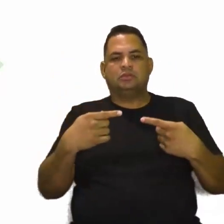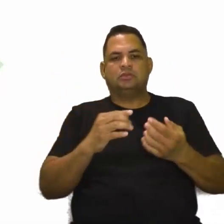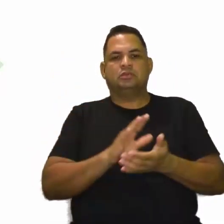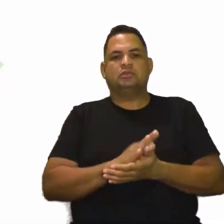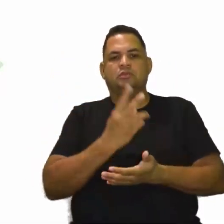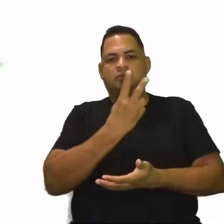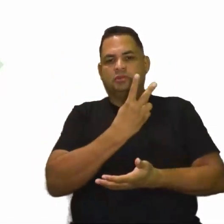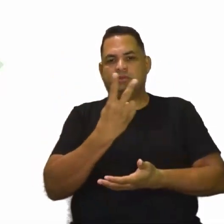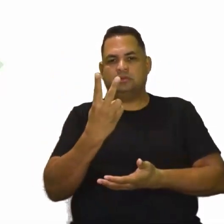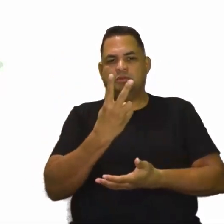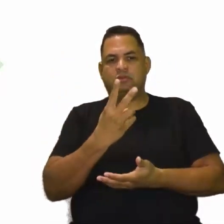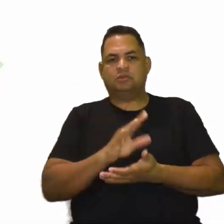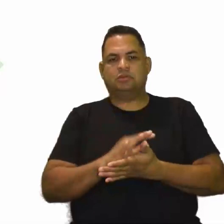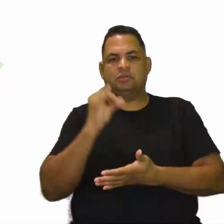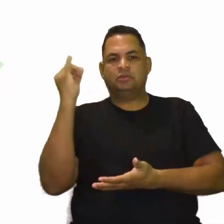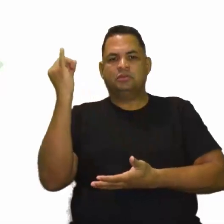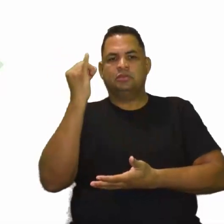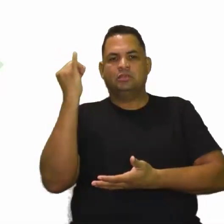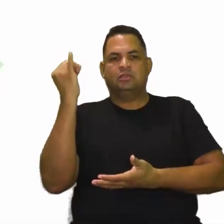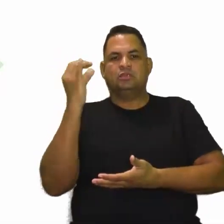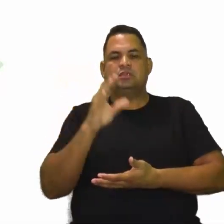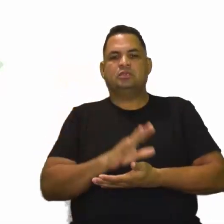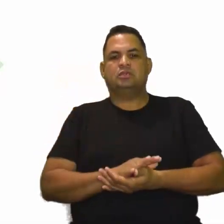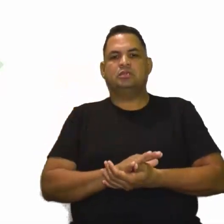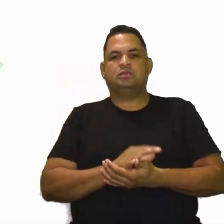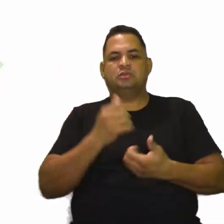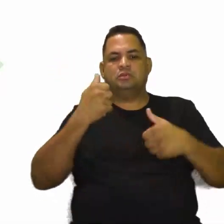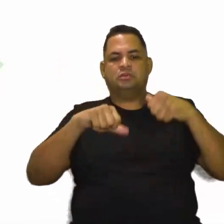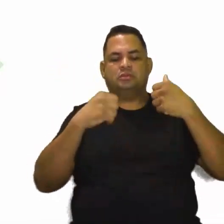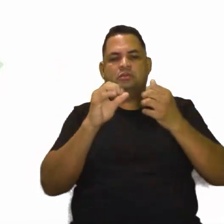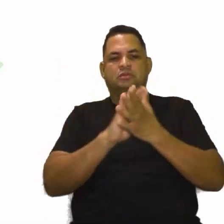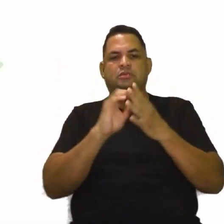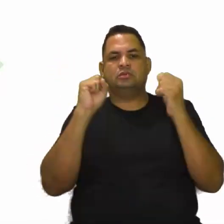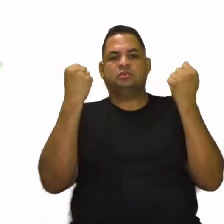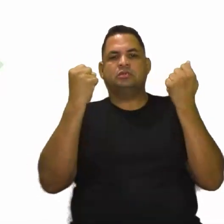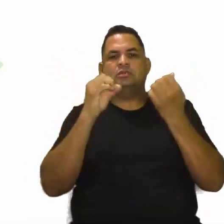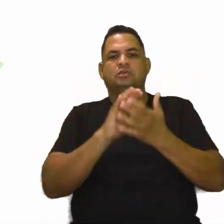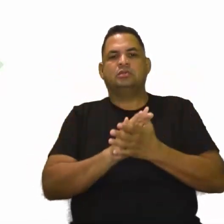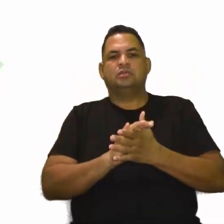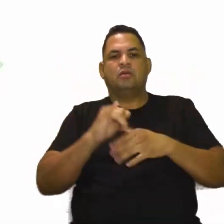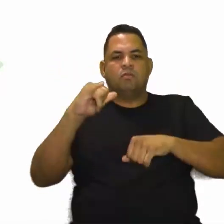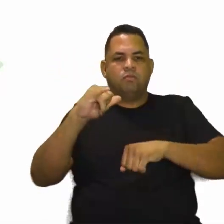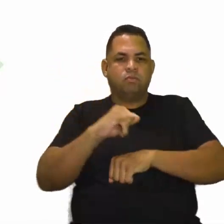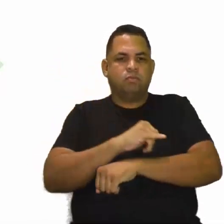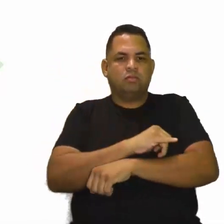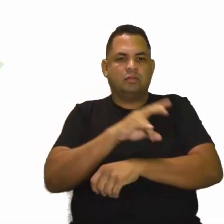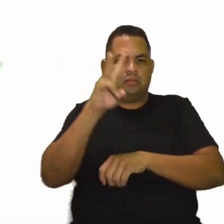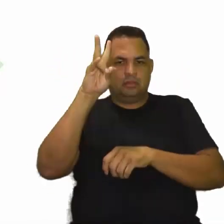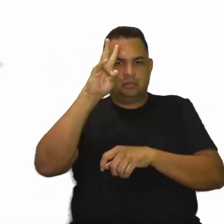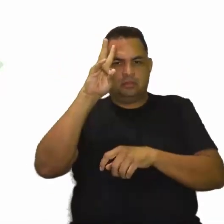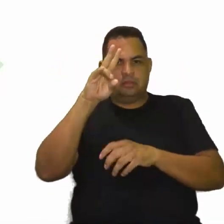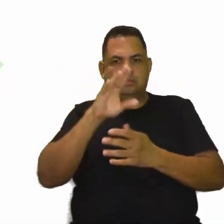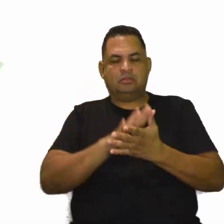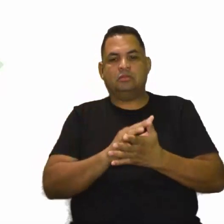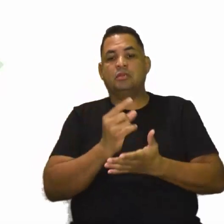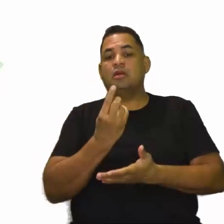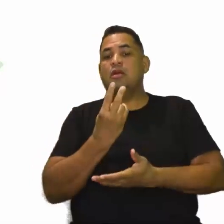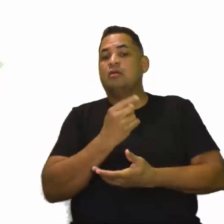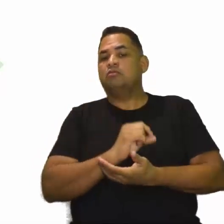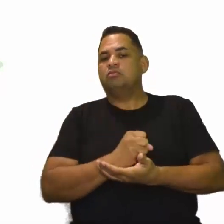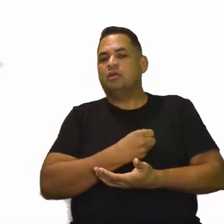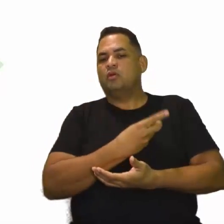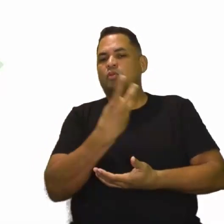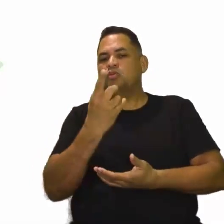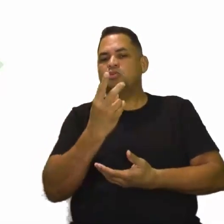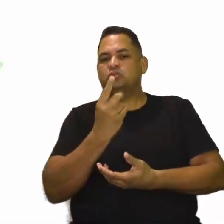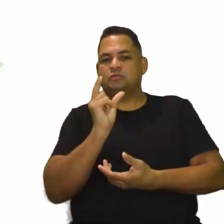entre essas duas e a importância da avaliação física. Na obesidade, vamos lembrar assim alguns termos chaves,